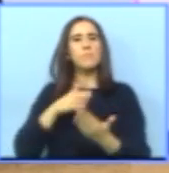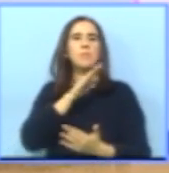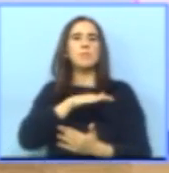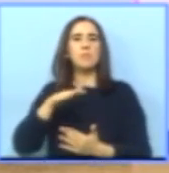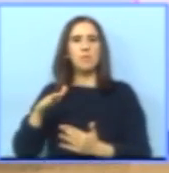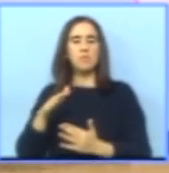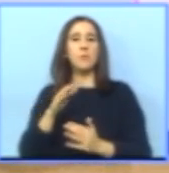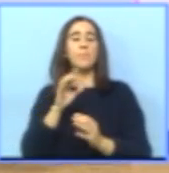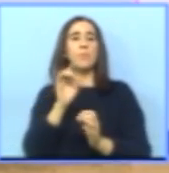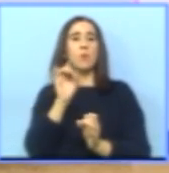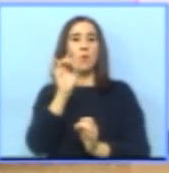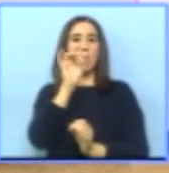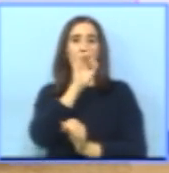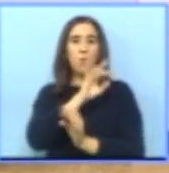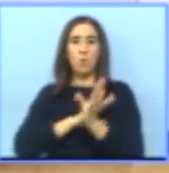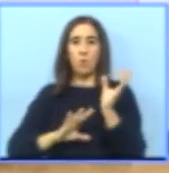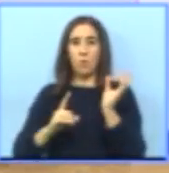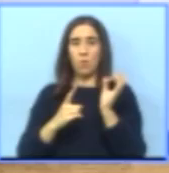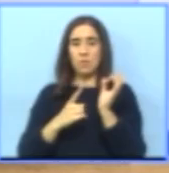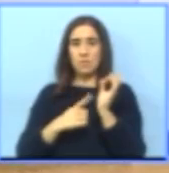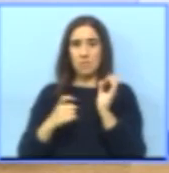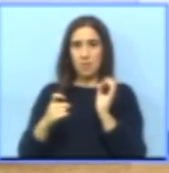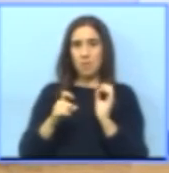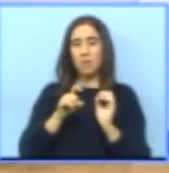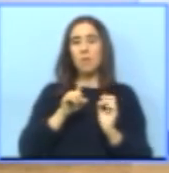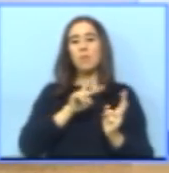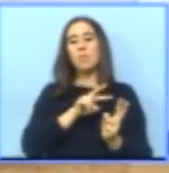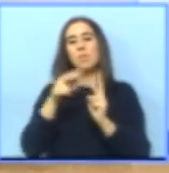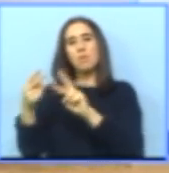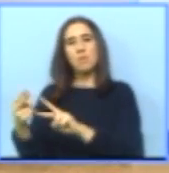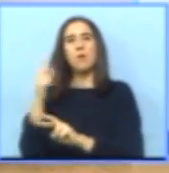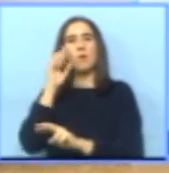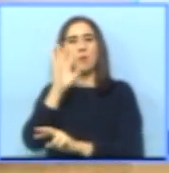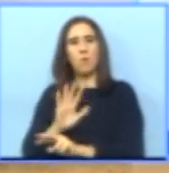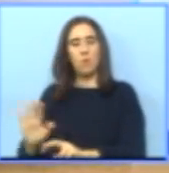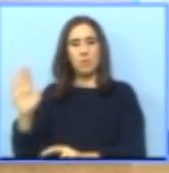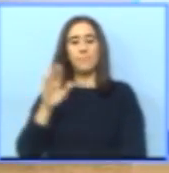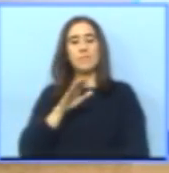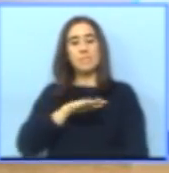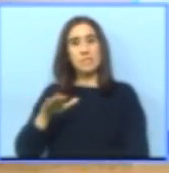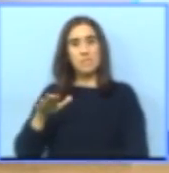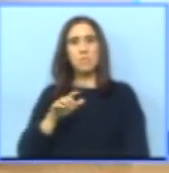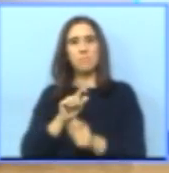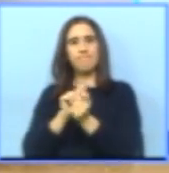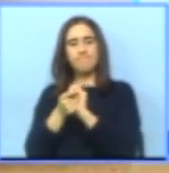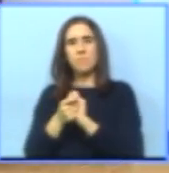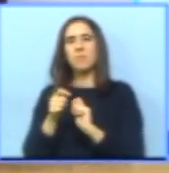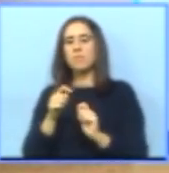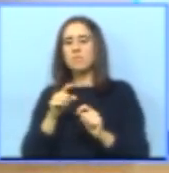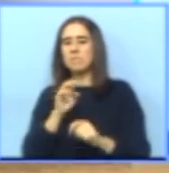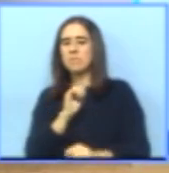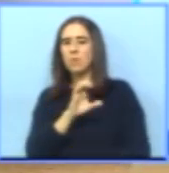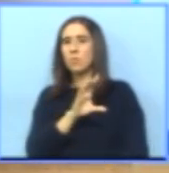do Ocidente para o Oriente. A ciência, a Revolução Científica tinha-se dado no século XVI, XVII e